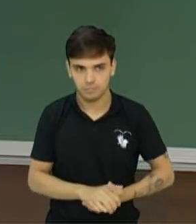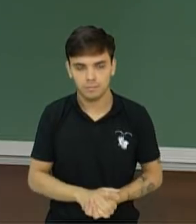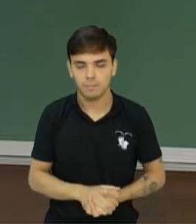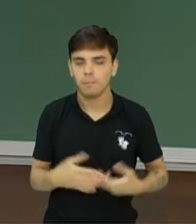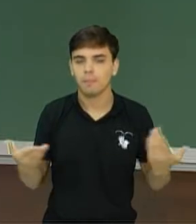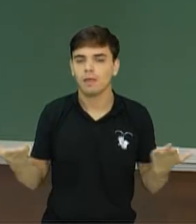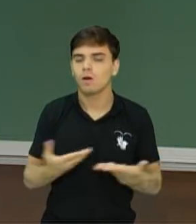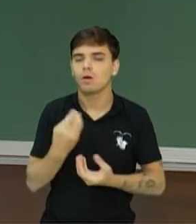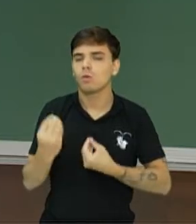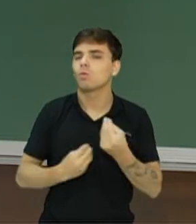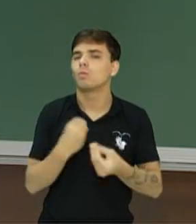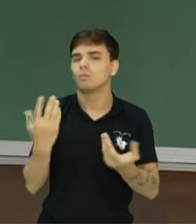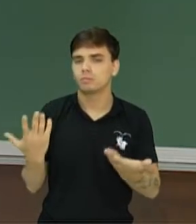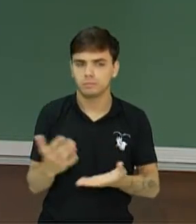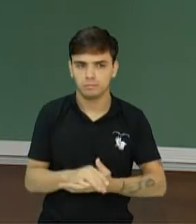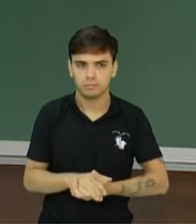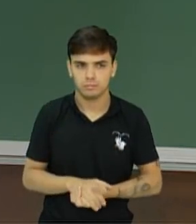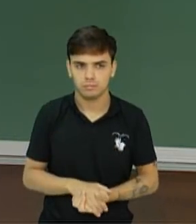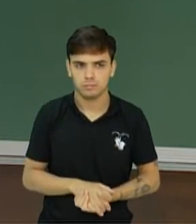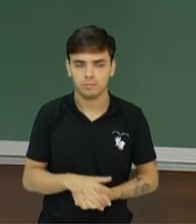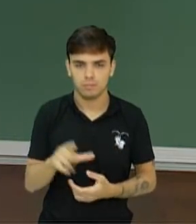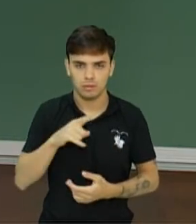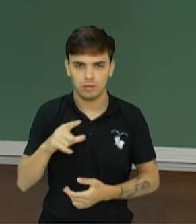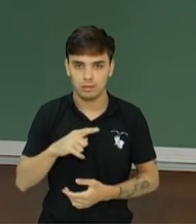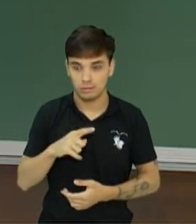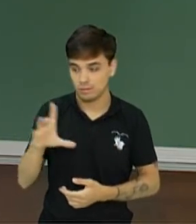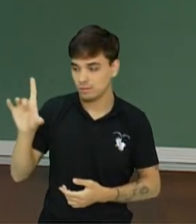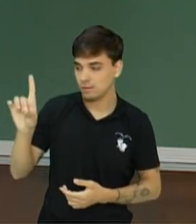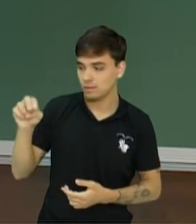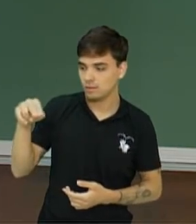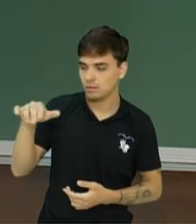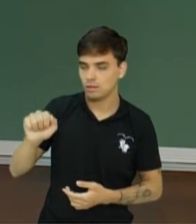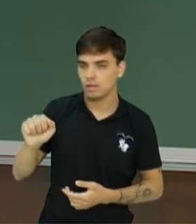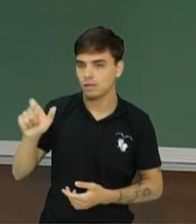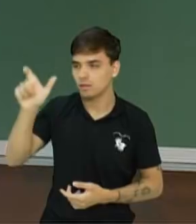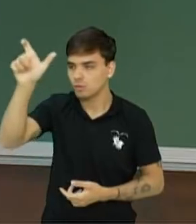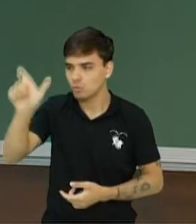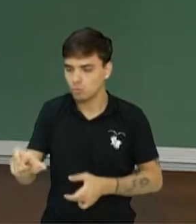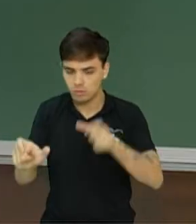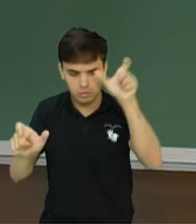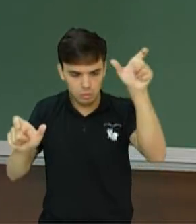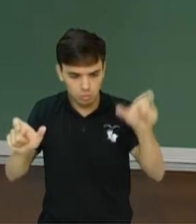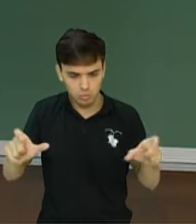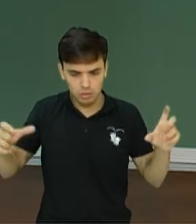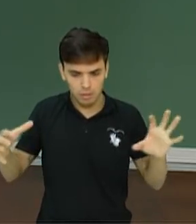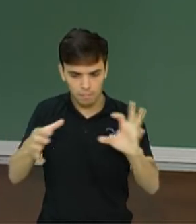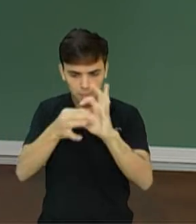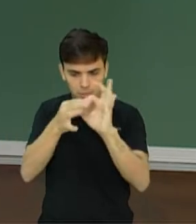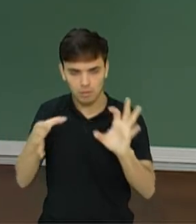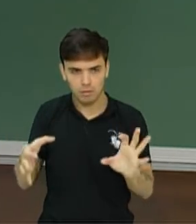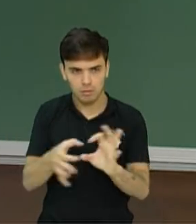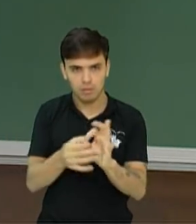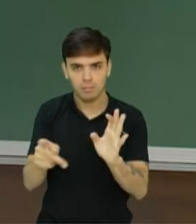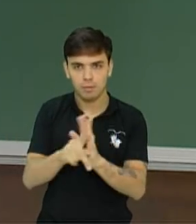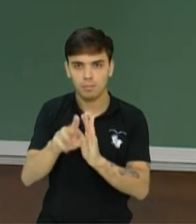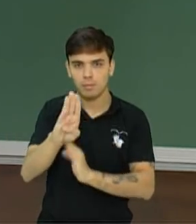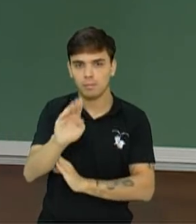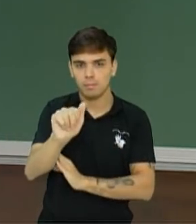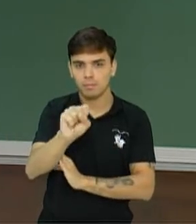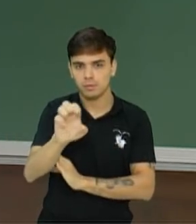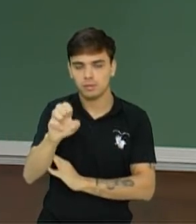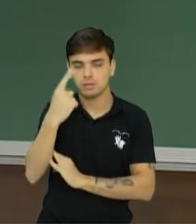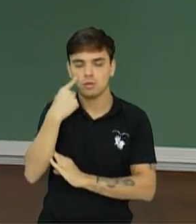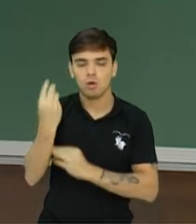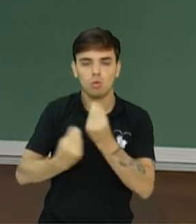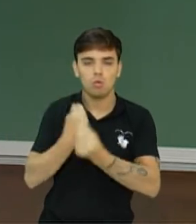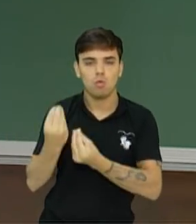Olha como é que elas estão aqui, ó. Como o DNA tem duas fitas, uma ligada na outra, e elas estão ligadas pelas bases, olha como é que